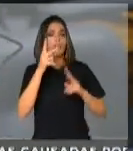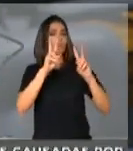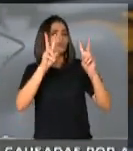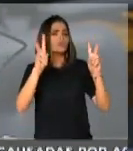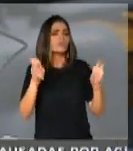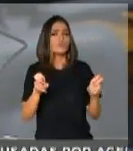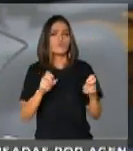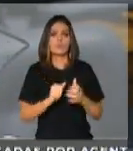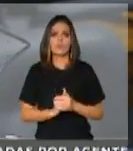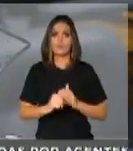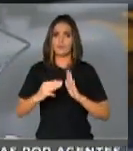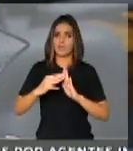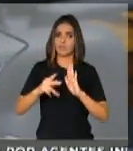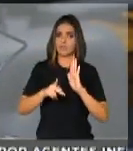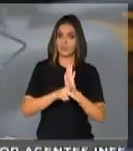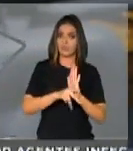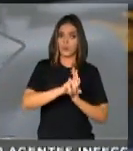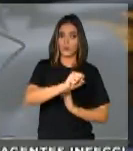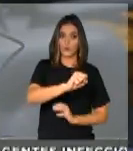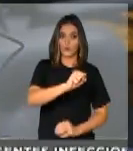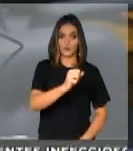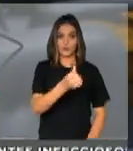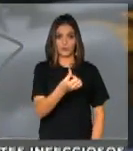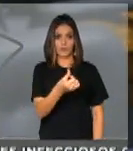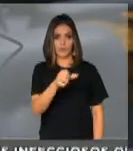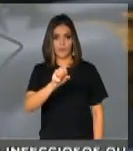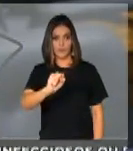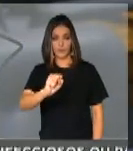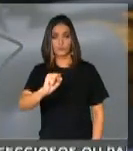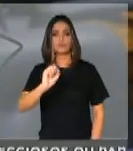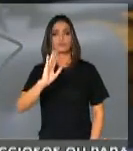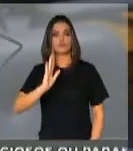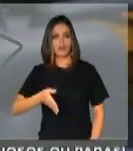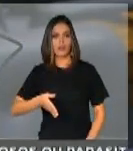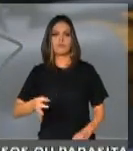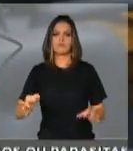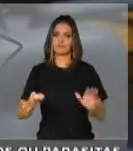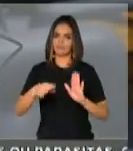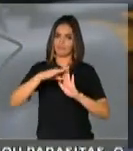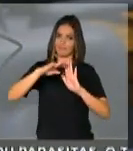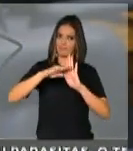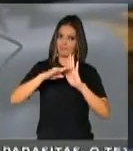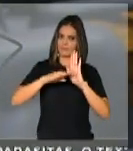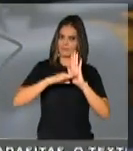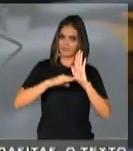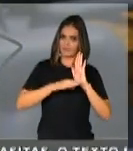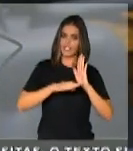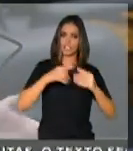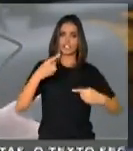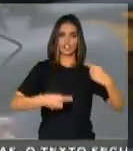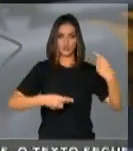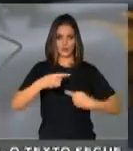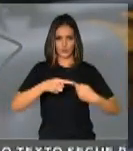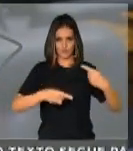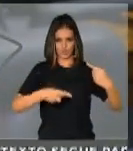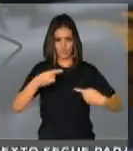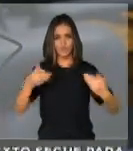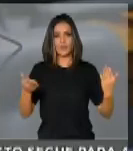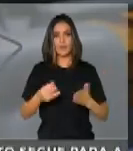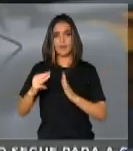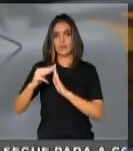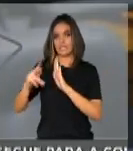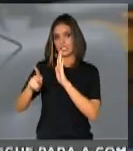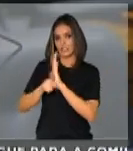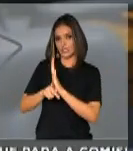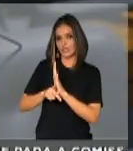sobre a medida provisória 868, que já consta na pauta da nossa ordem do dia, que é exatamente a